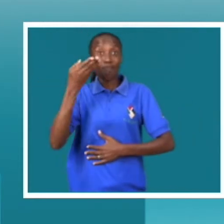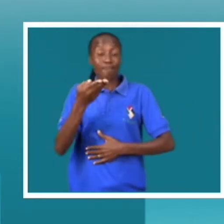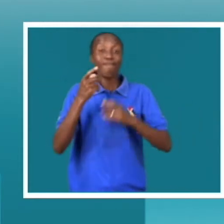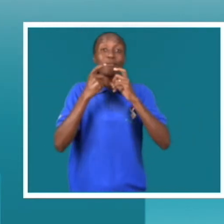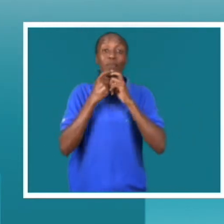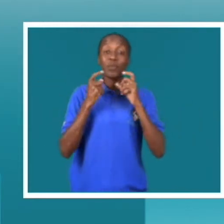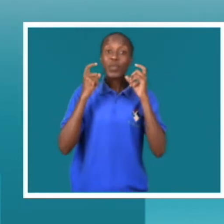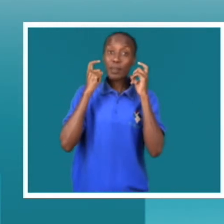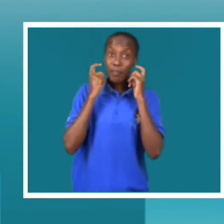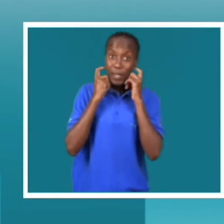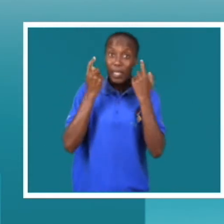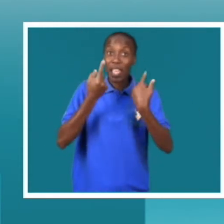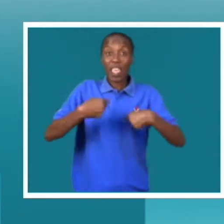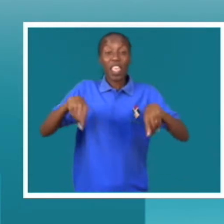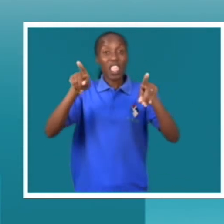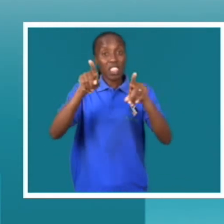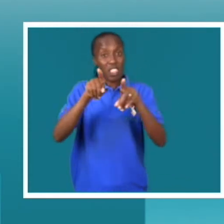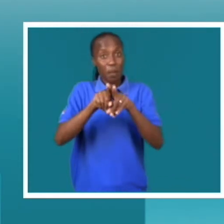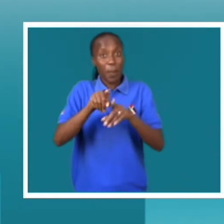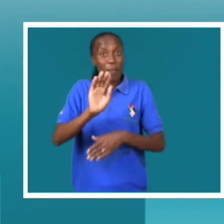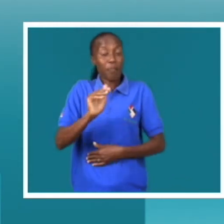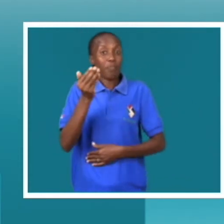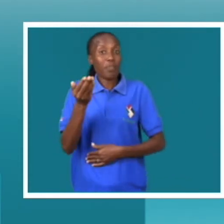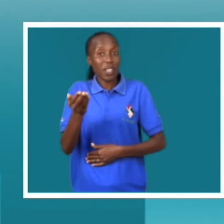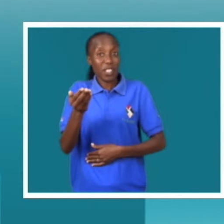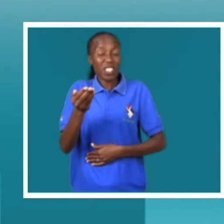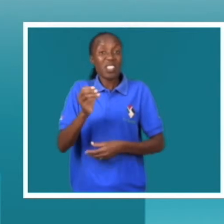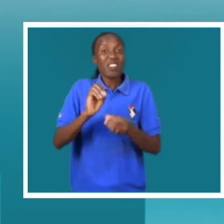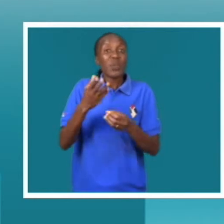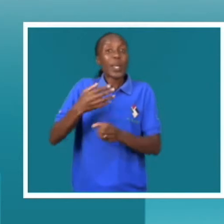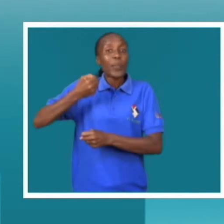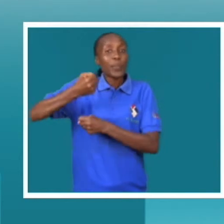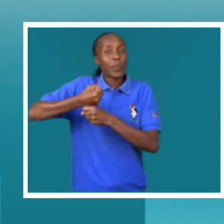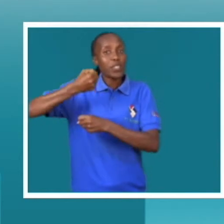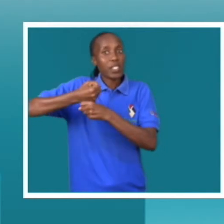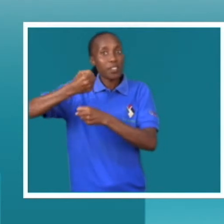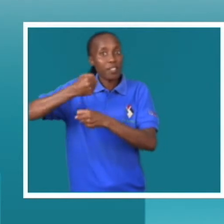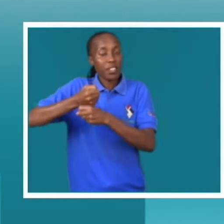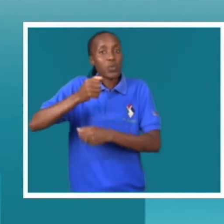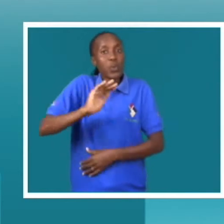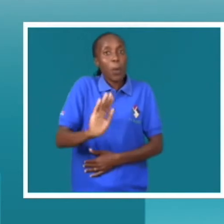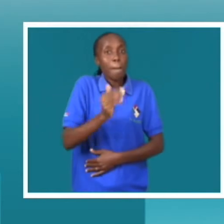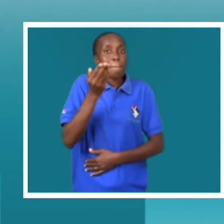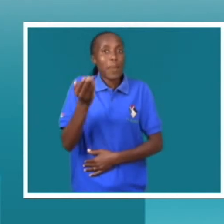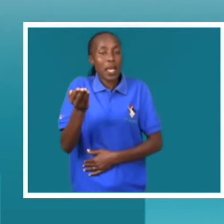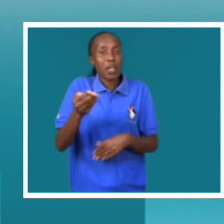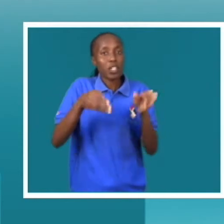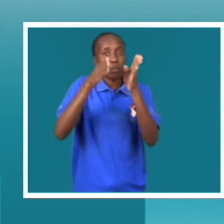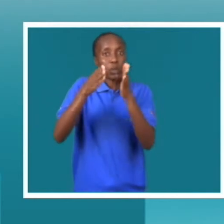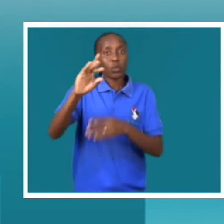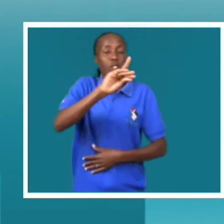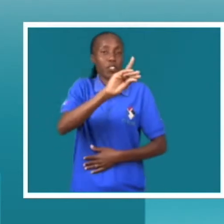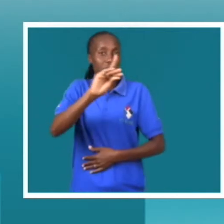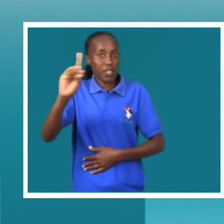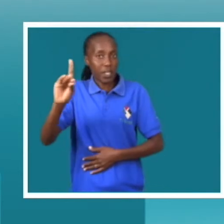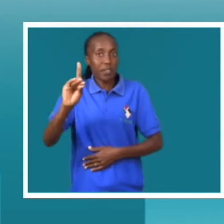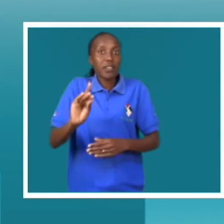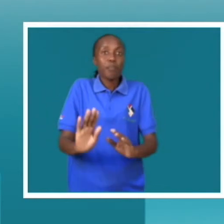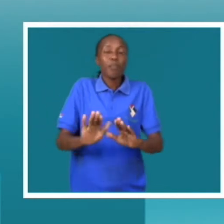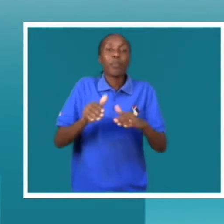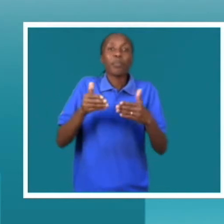Moçambique e também do nível, portanto, de prestação de serviços para e com